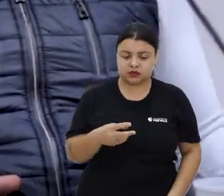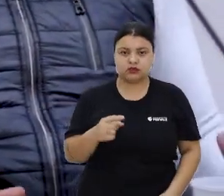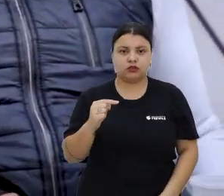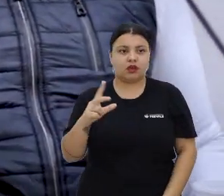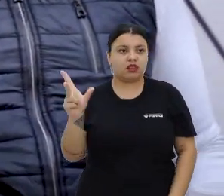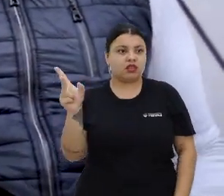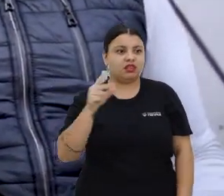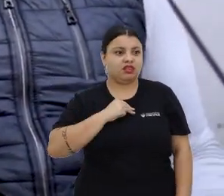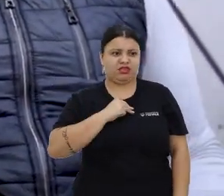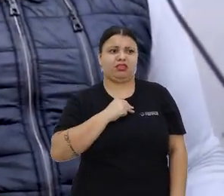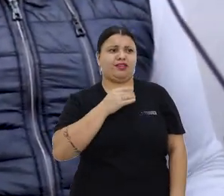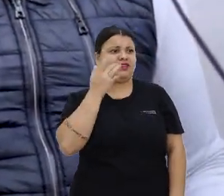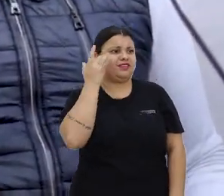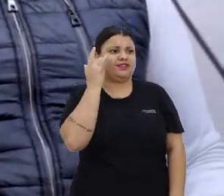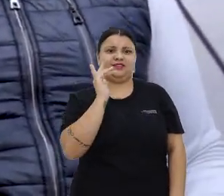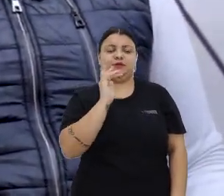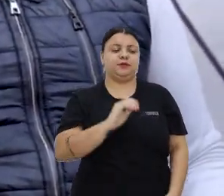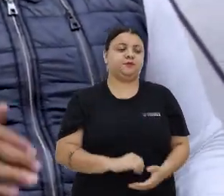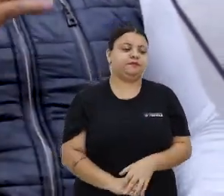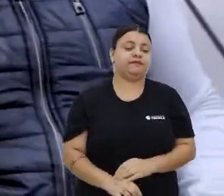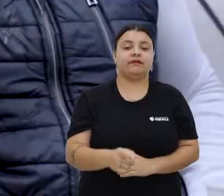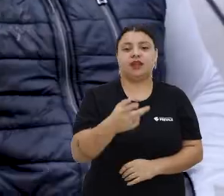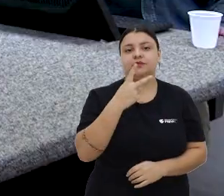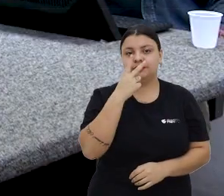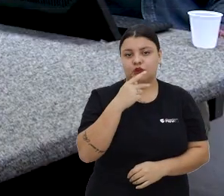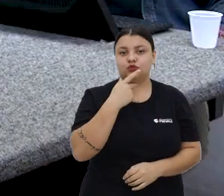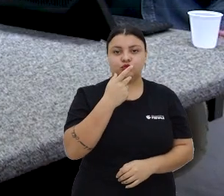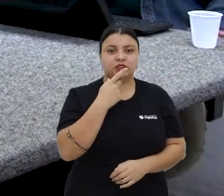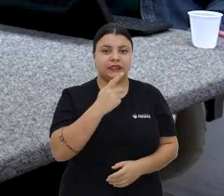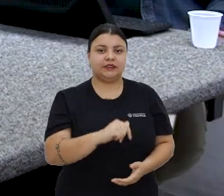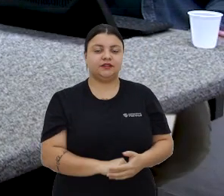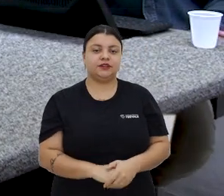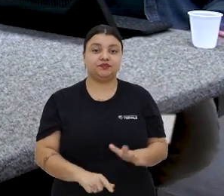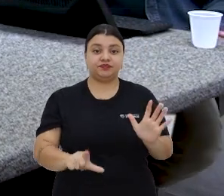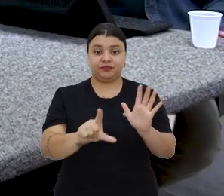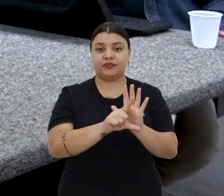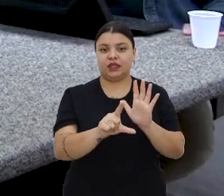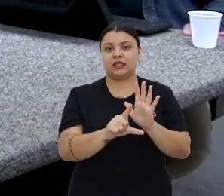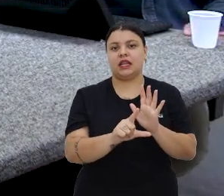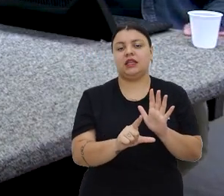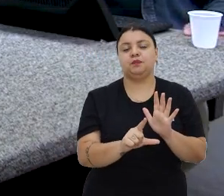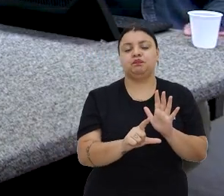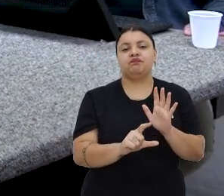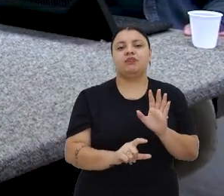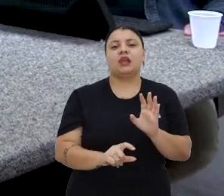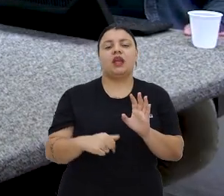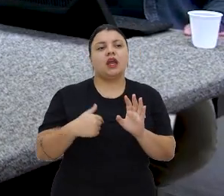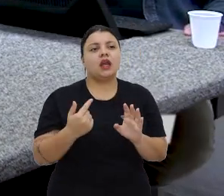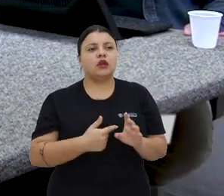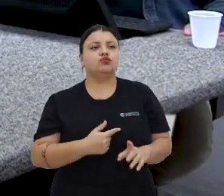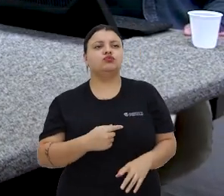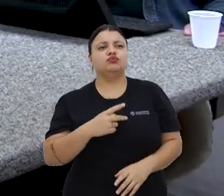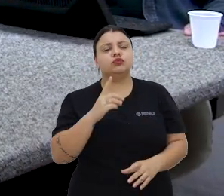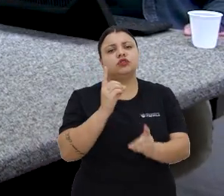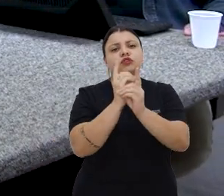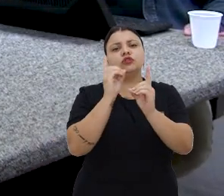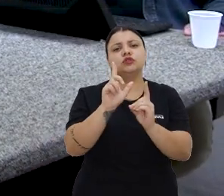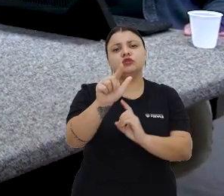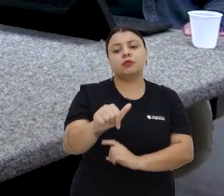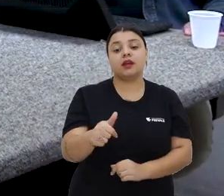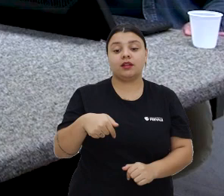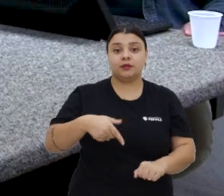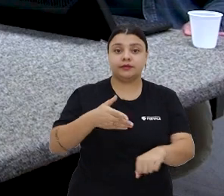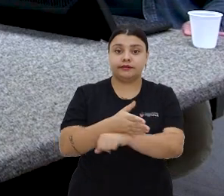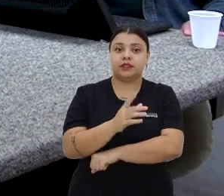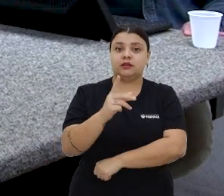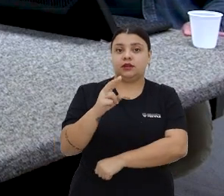eu não sabia disso. E que nem tu estava falando da lei, né? Isso foi uma coisa que eu acabei descobrindo depois que eu entrei no Aruanda.